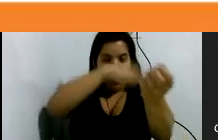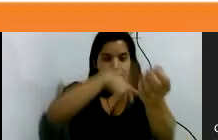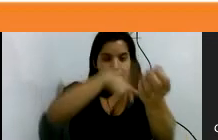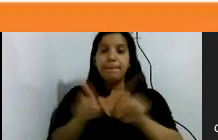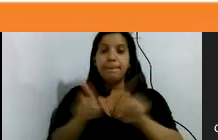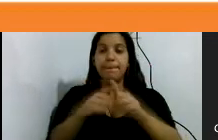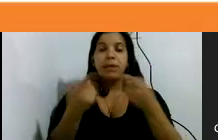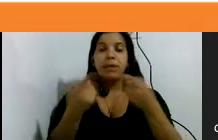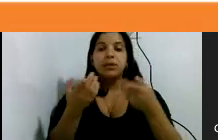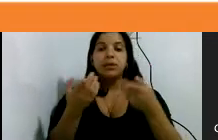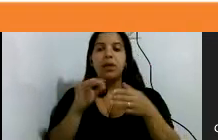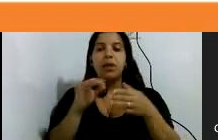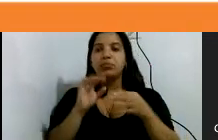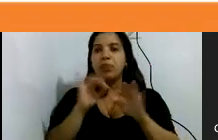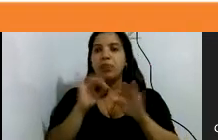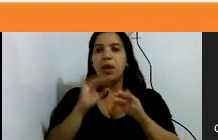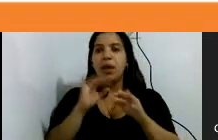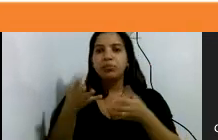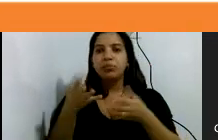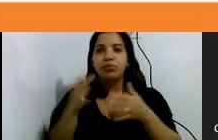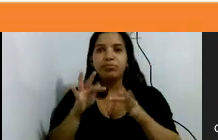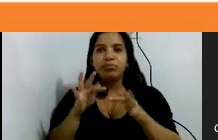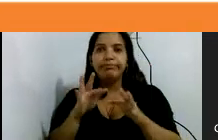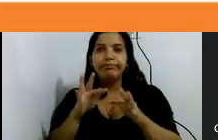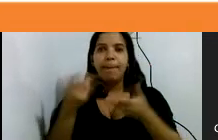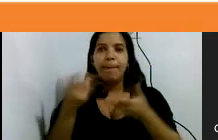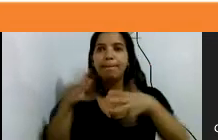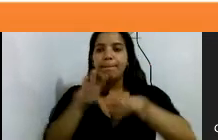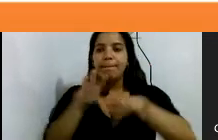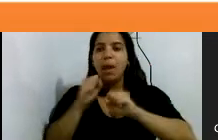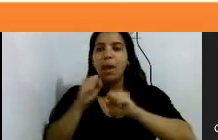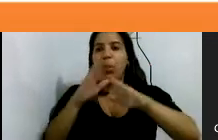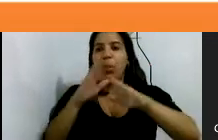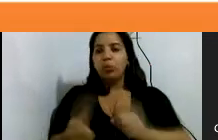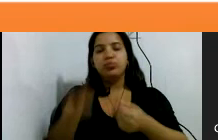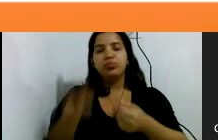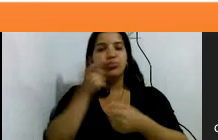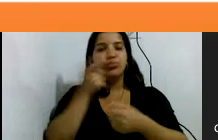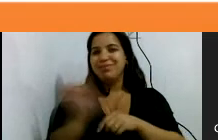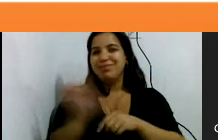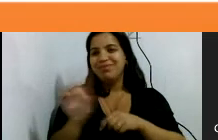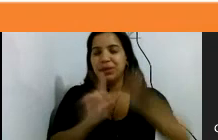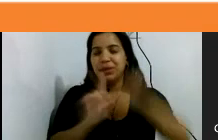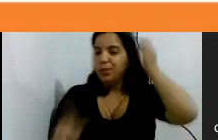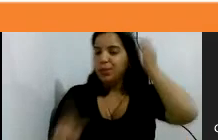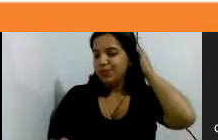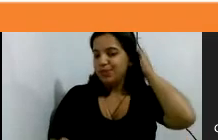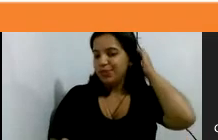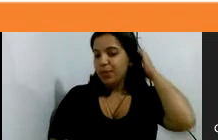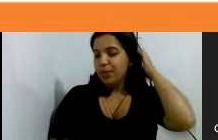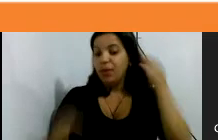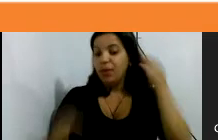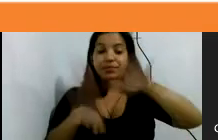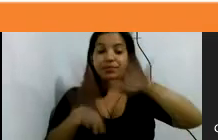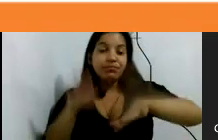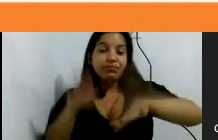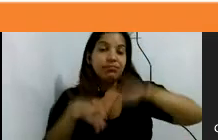ele consome toda aquela plaqueta. Então o efeito não vai ser alcançado. Então isso depende muito